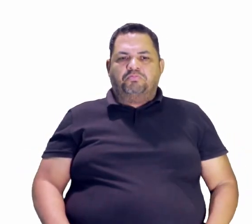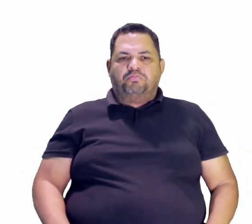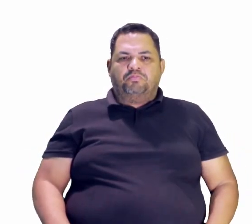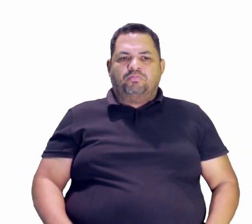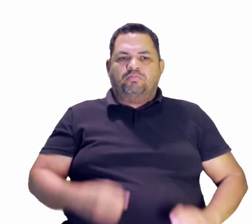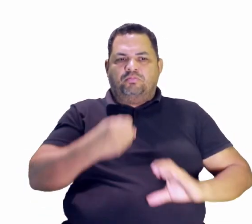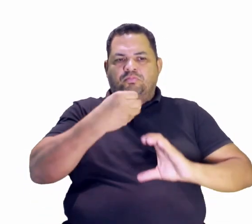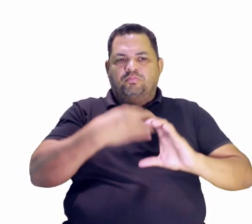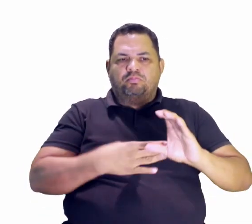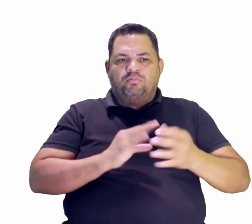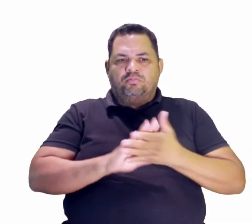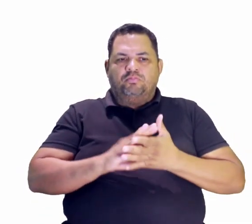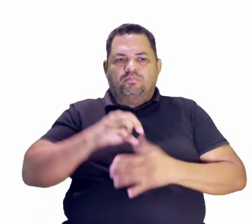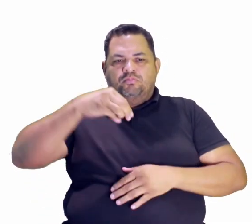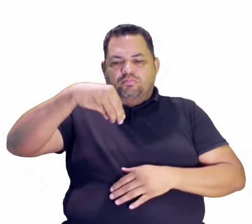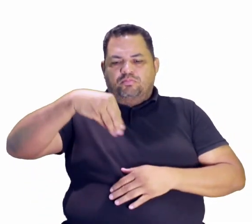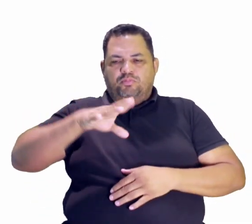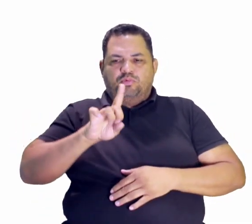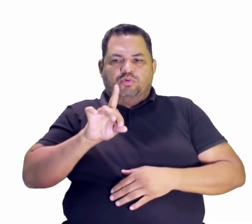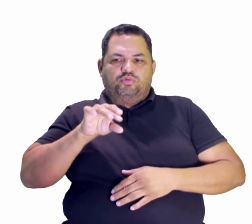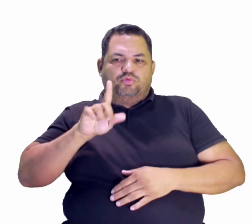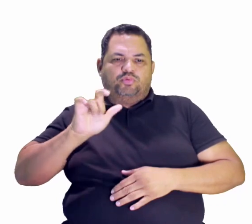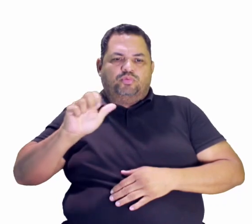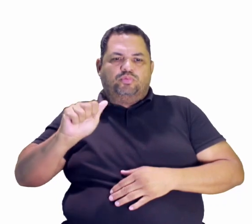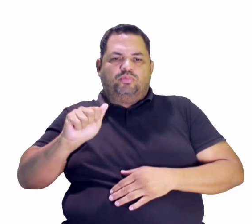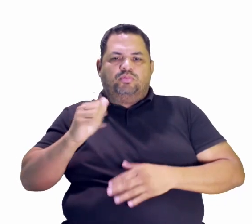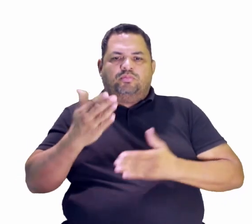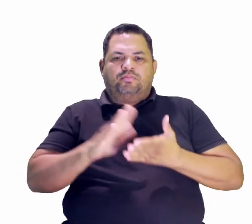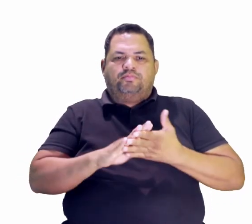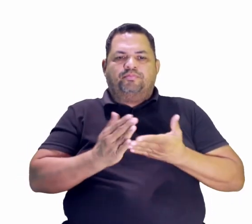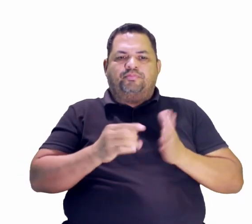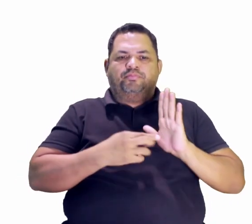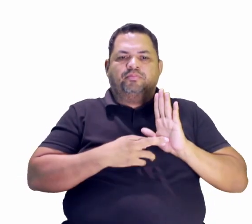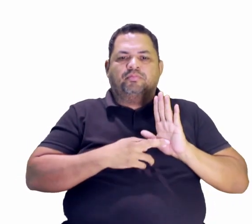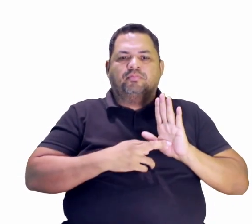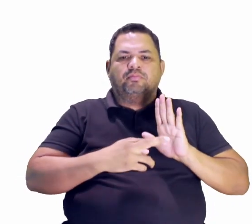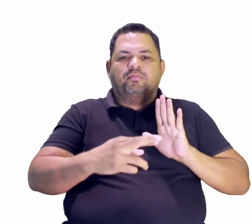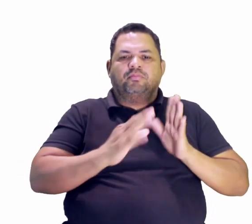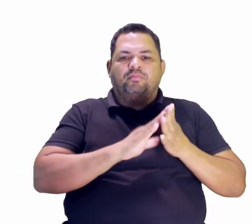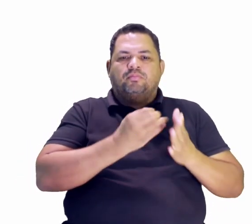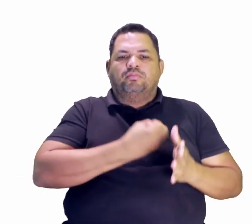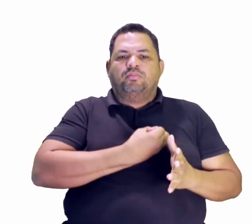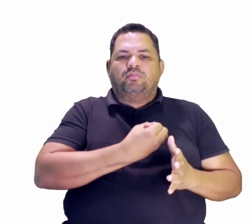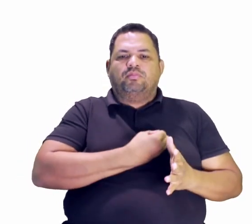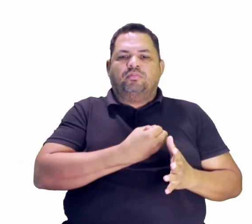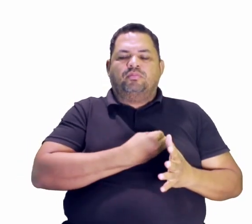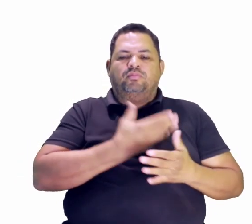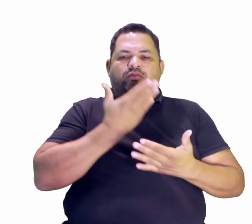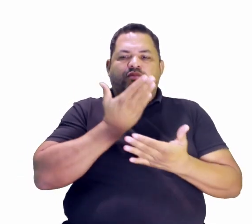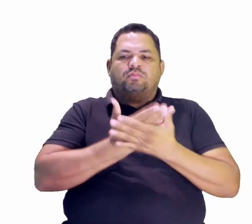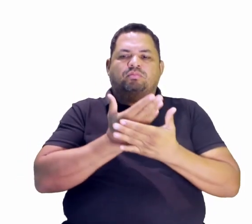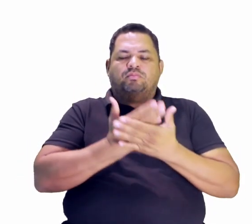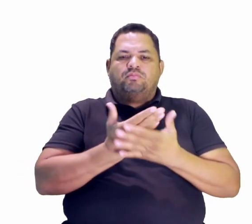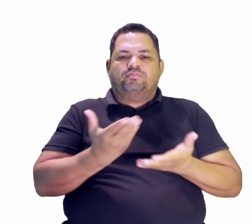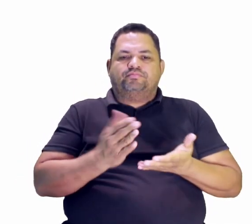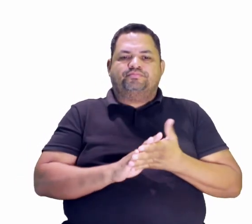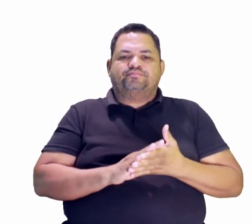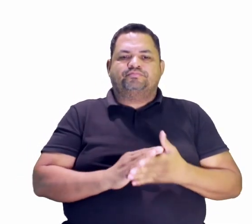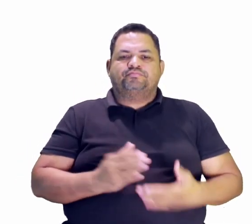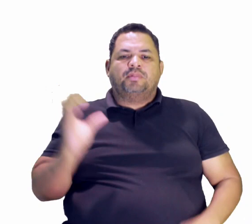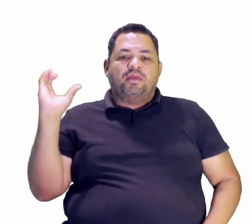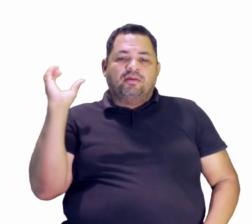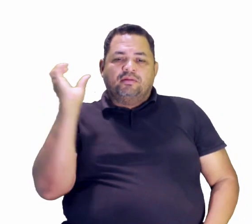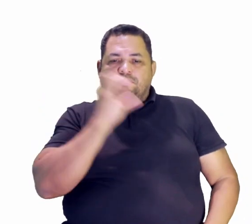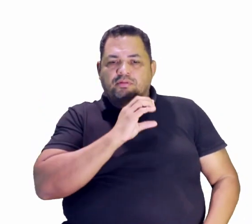as características são módulo. O que é módulo? Representado o valor numérico da grandeza estudada. A velocidade,